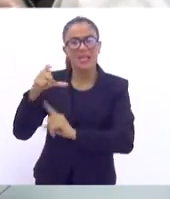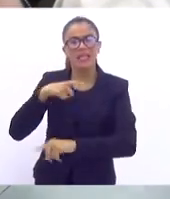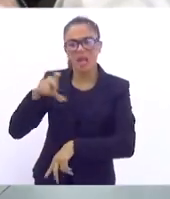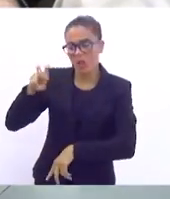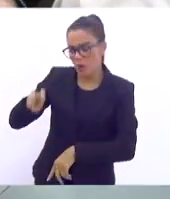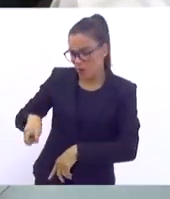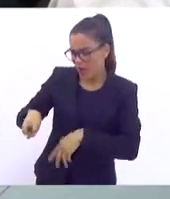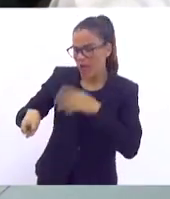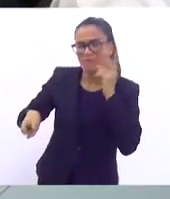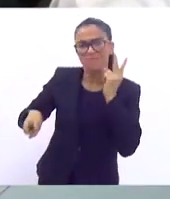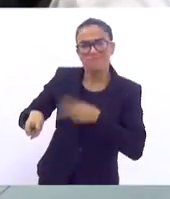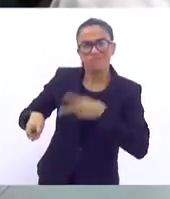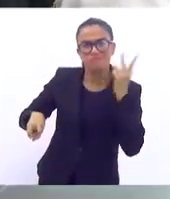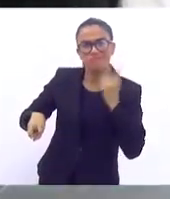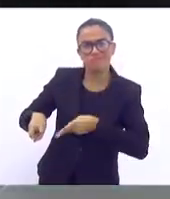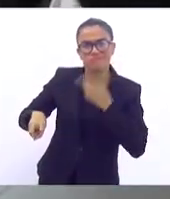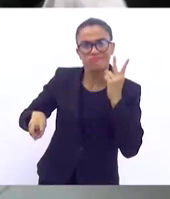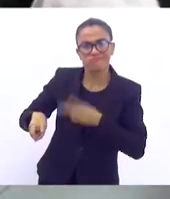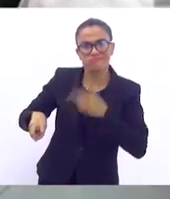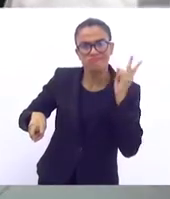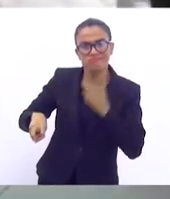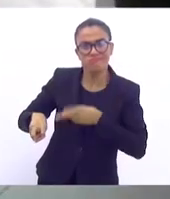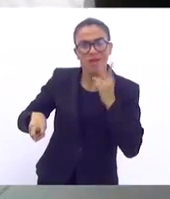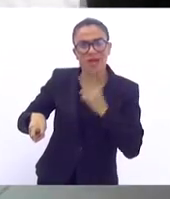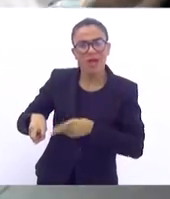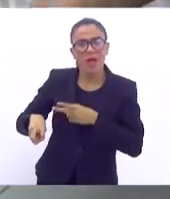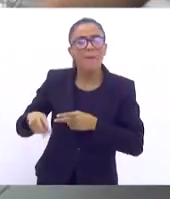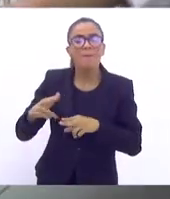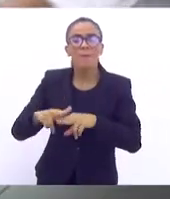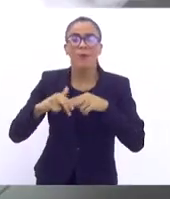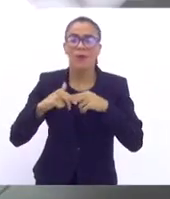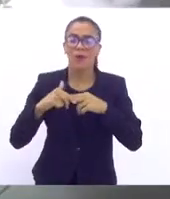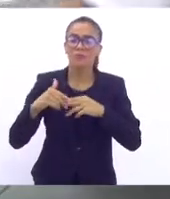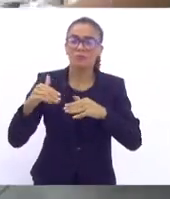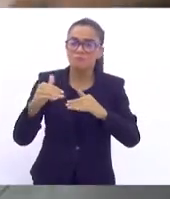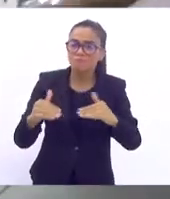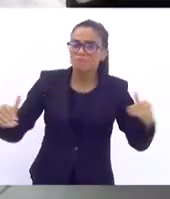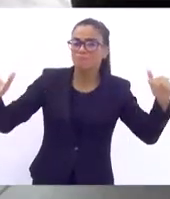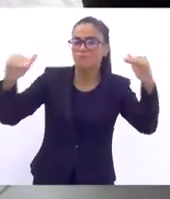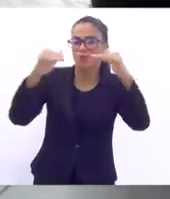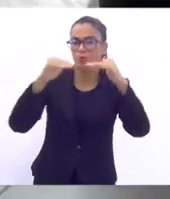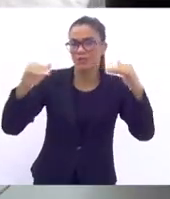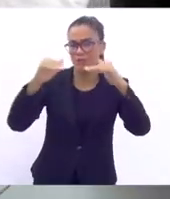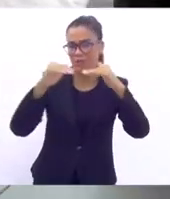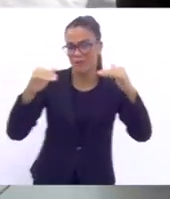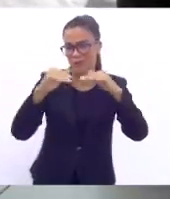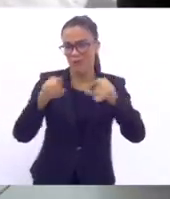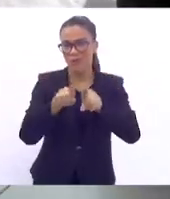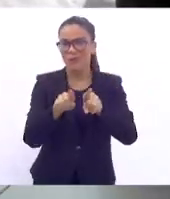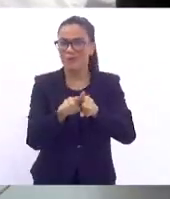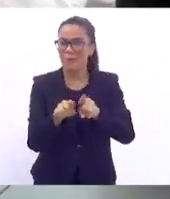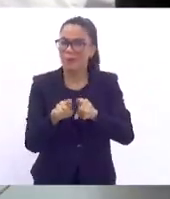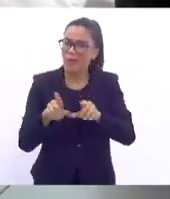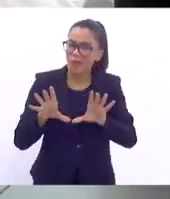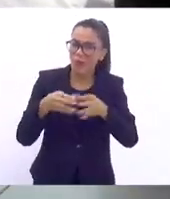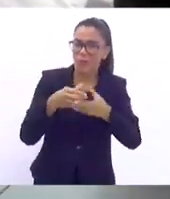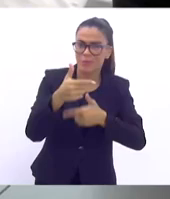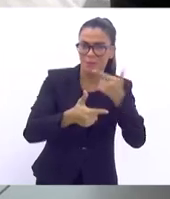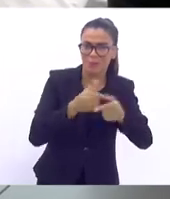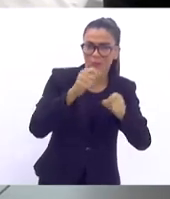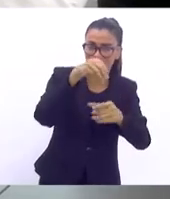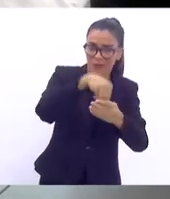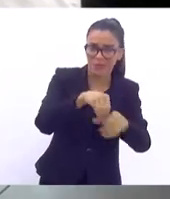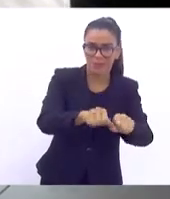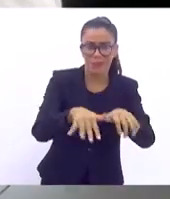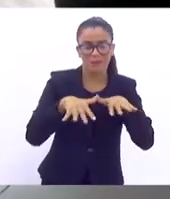permanente diálogo permanente que nas comissões não é possível pelo nível de nacionalização de representação do Poder de proporcionalidade que é diferente parlamentares têm